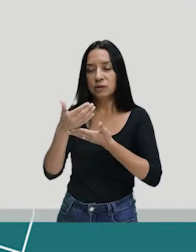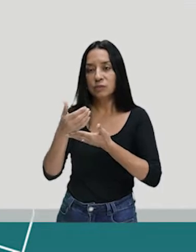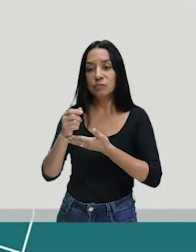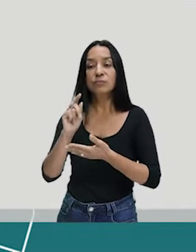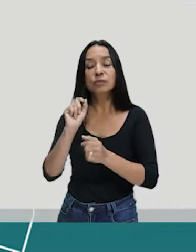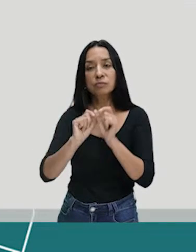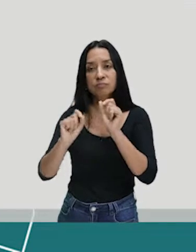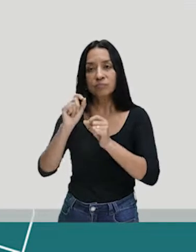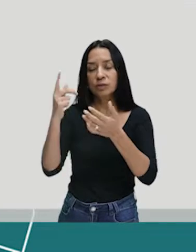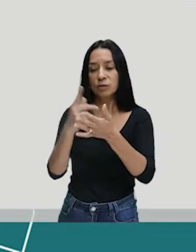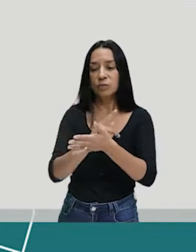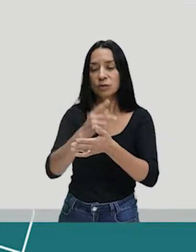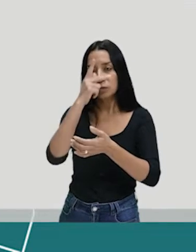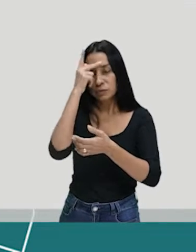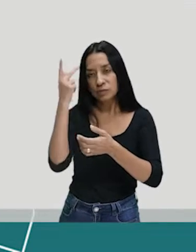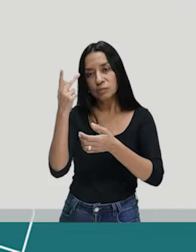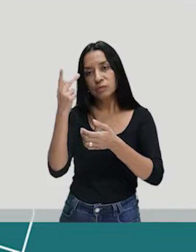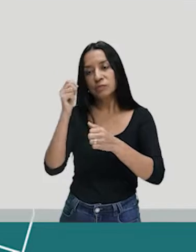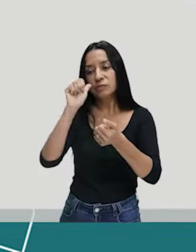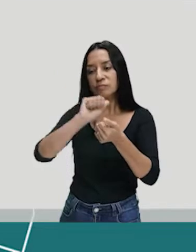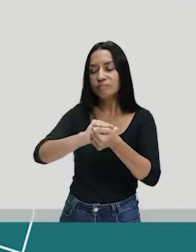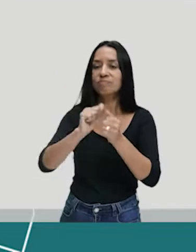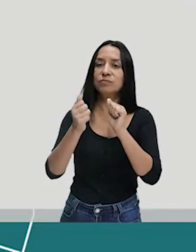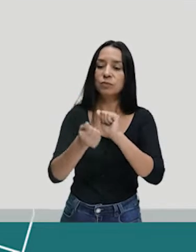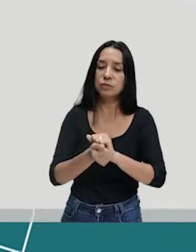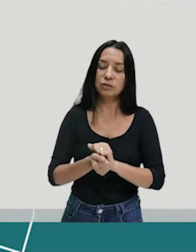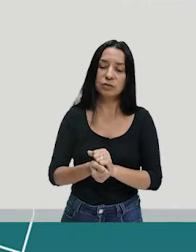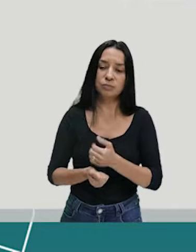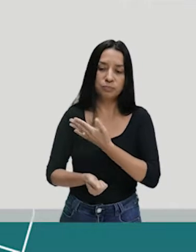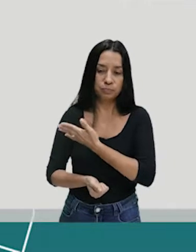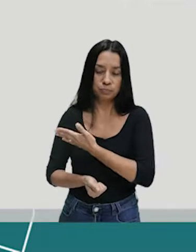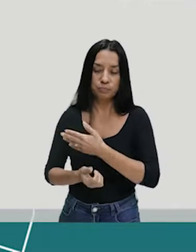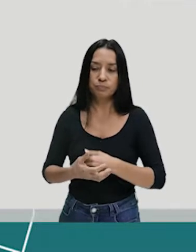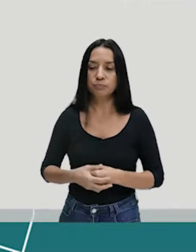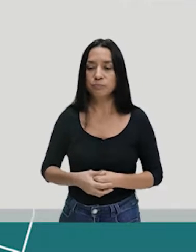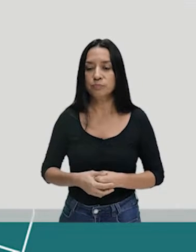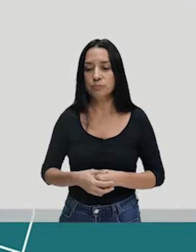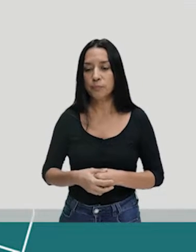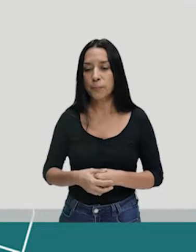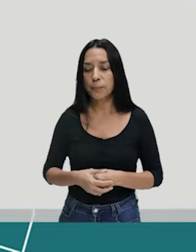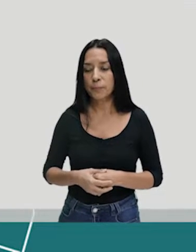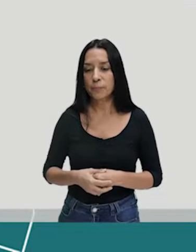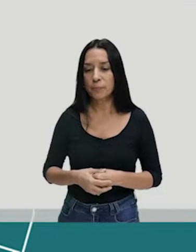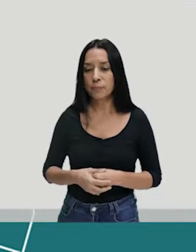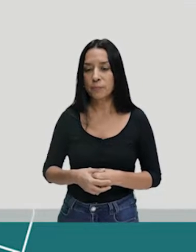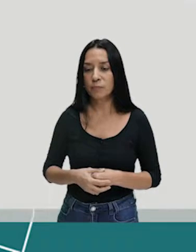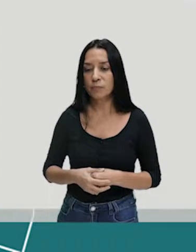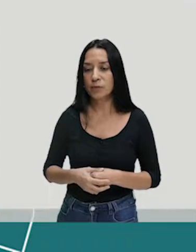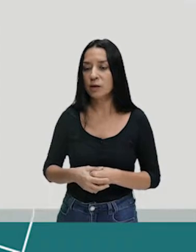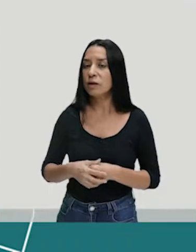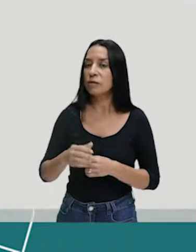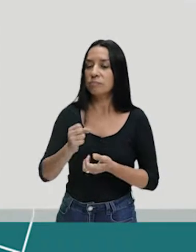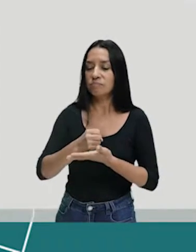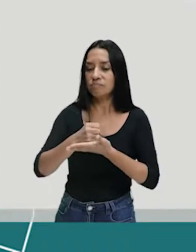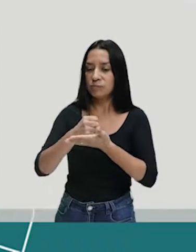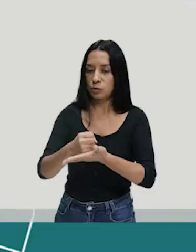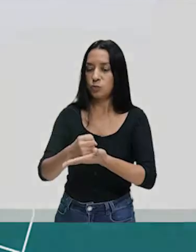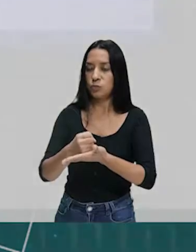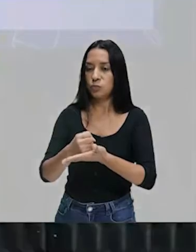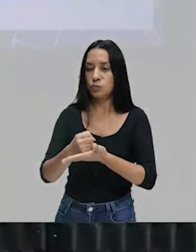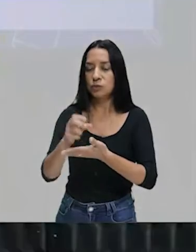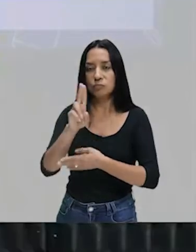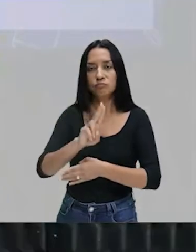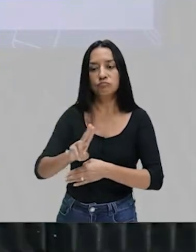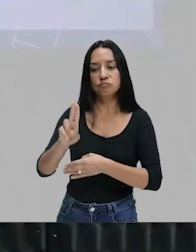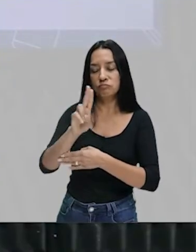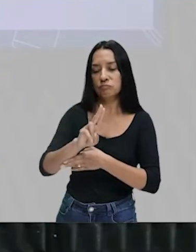Além disso as linguagens de texto as mensagens e as abreviações de chat elas nos ajudam elas são